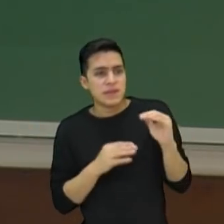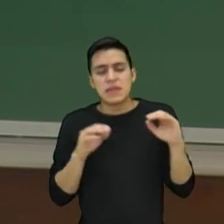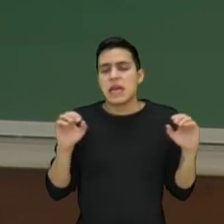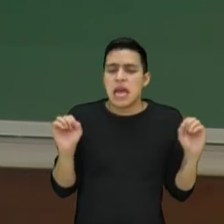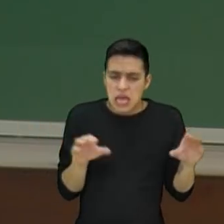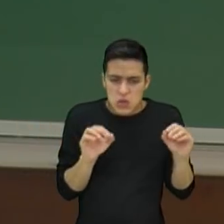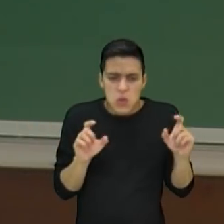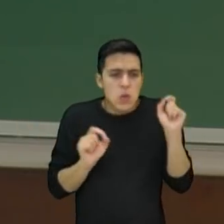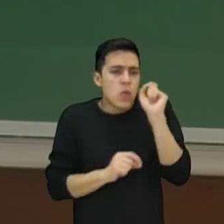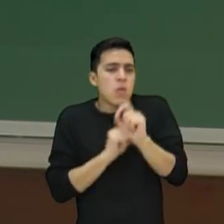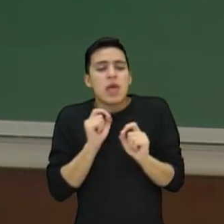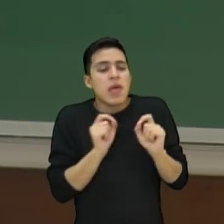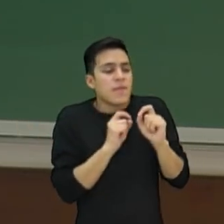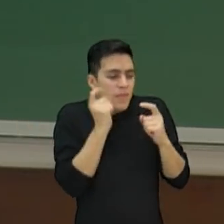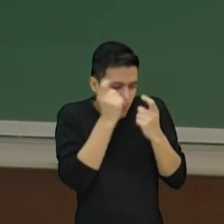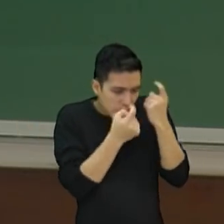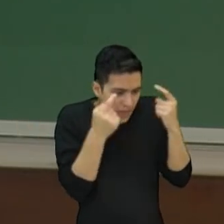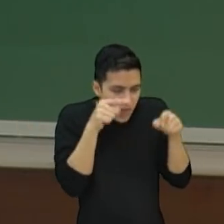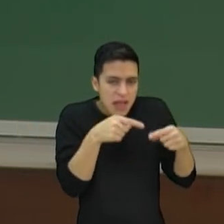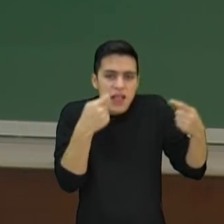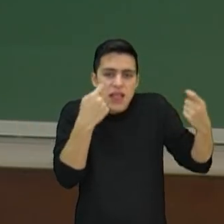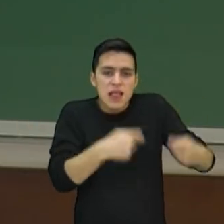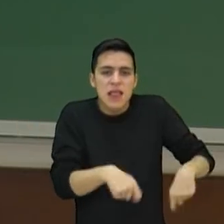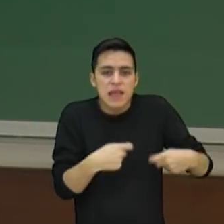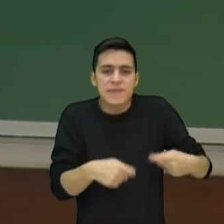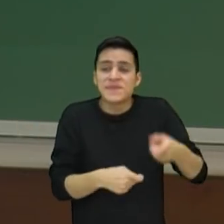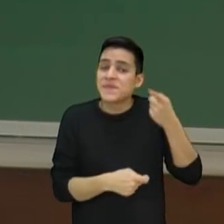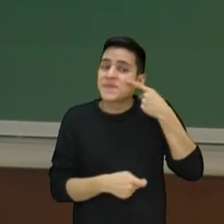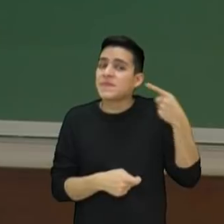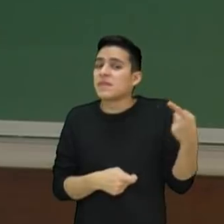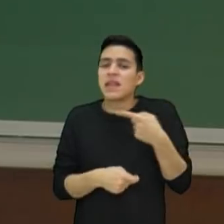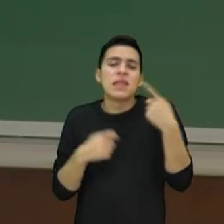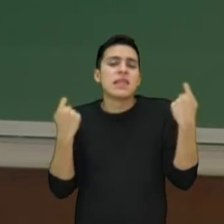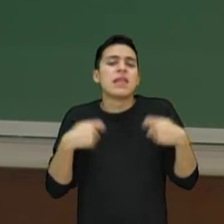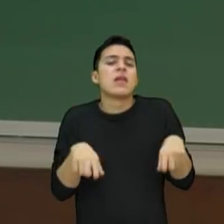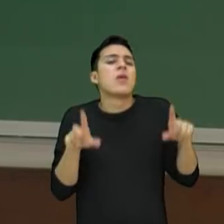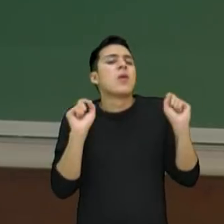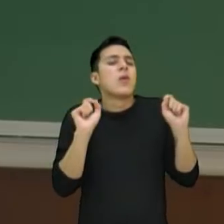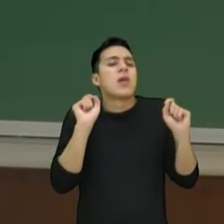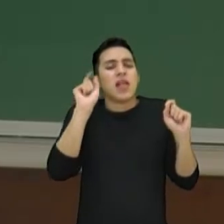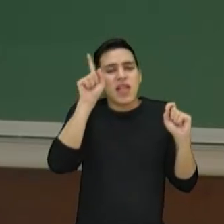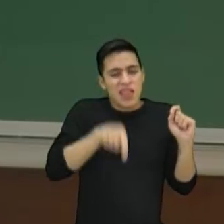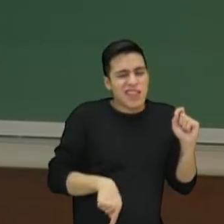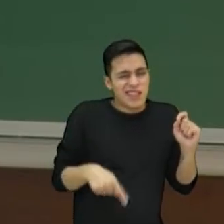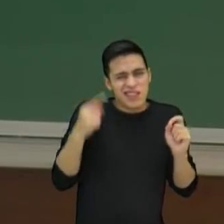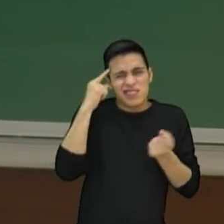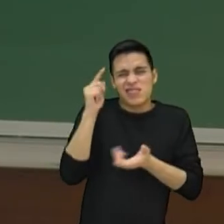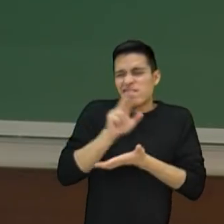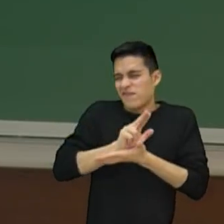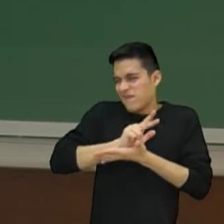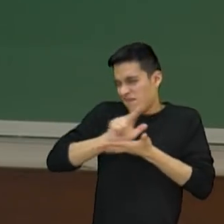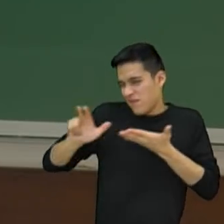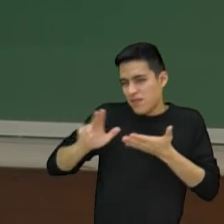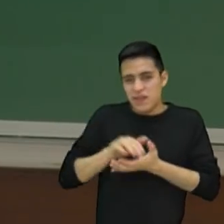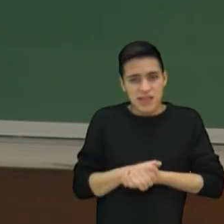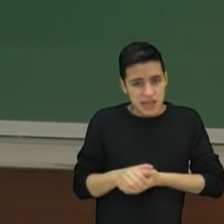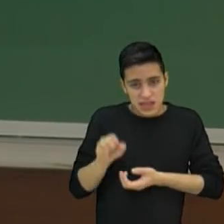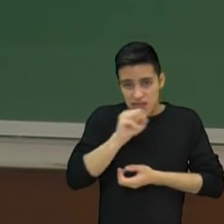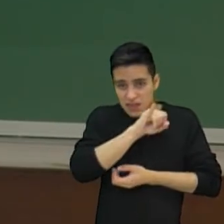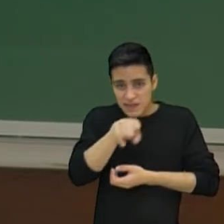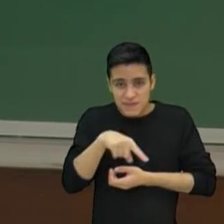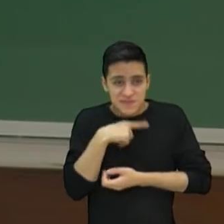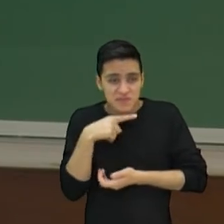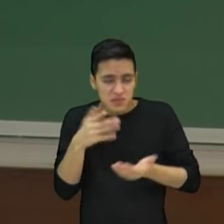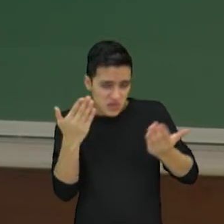se preocupa com essa necessidade. Isso daqui, ó, essa necessidade vocês podem imaginar diversas, enfim, mas se você tem dúvida que